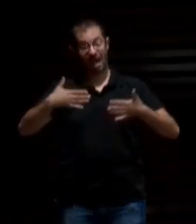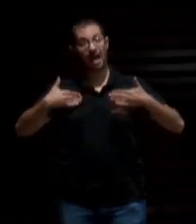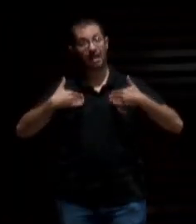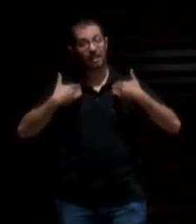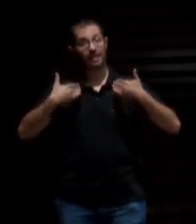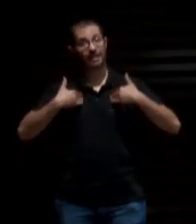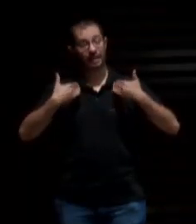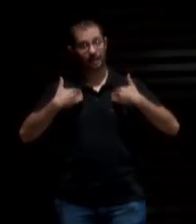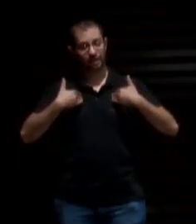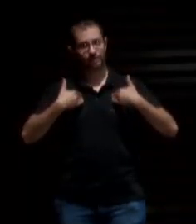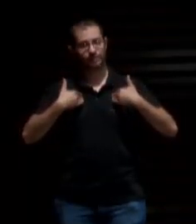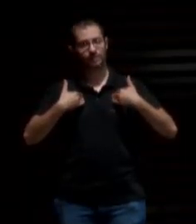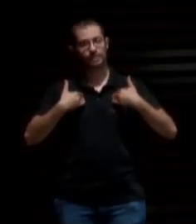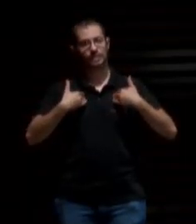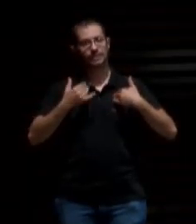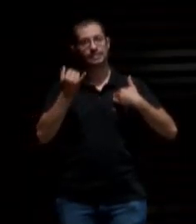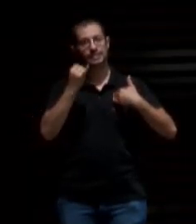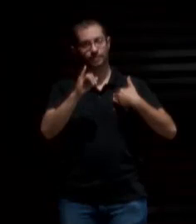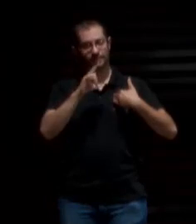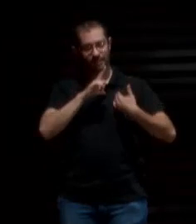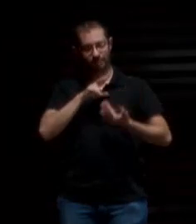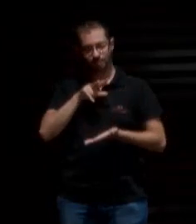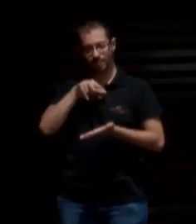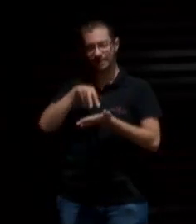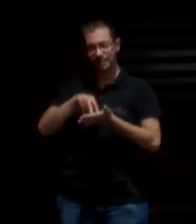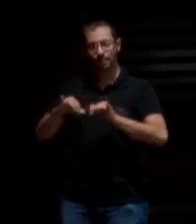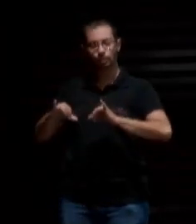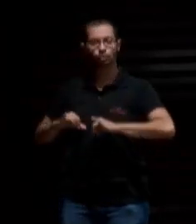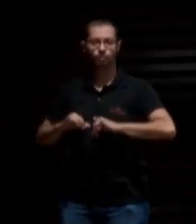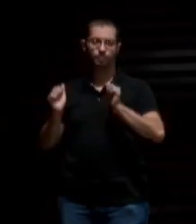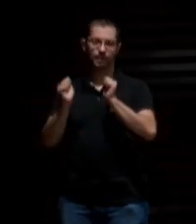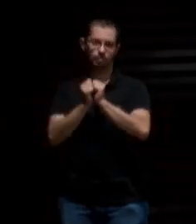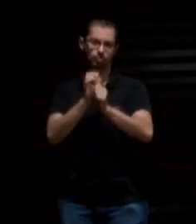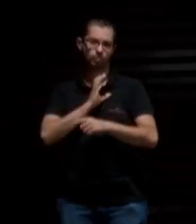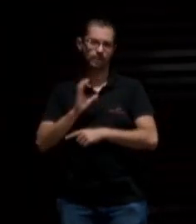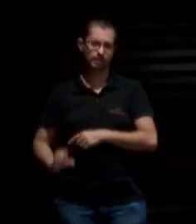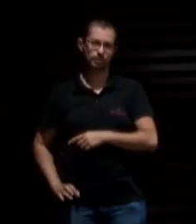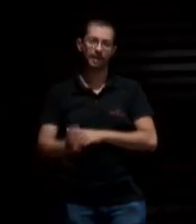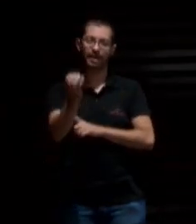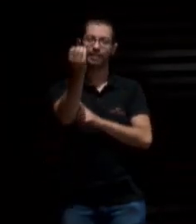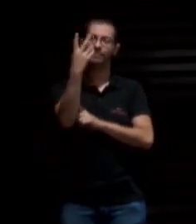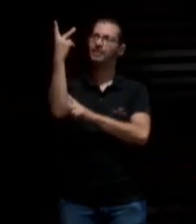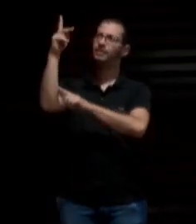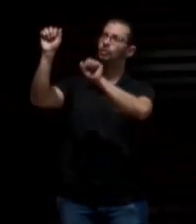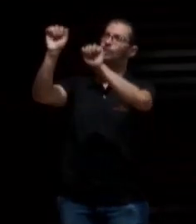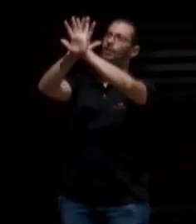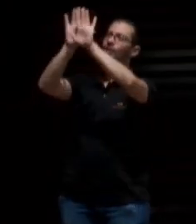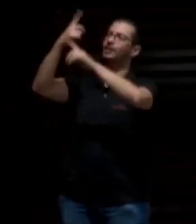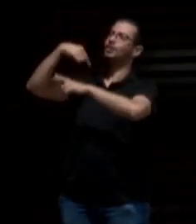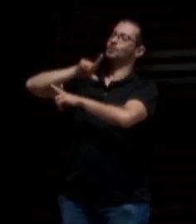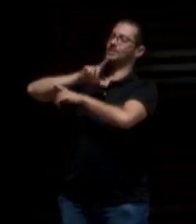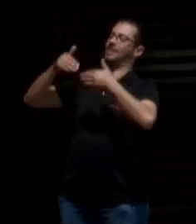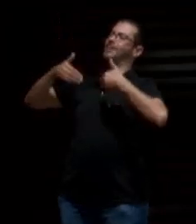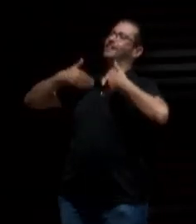sois coparticipantes dos sofrimentos de Cristo, para que também, na revelação de sua glória, vos alegreis